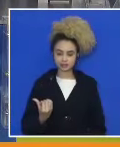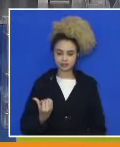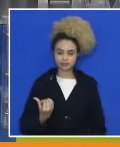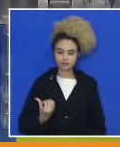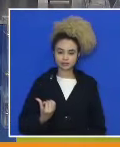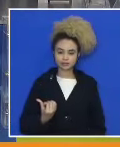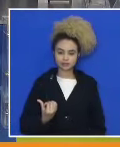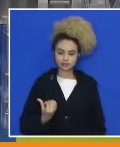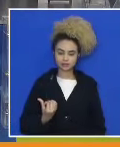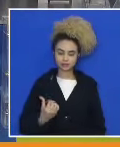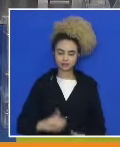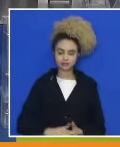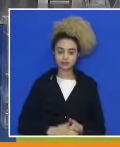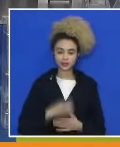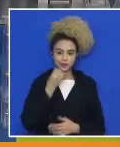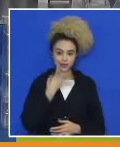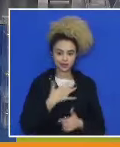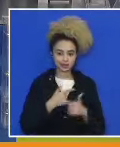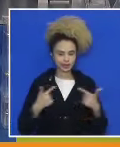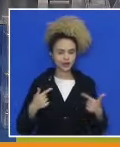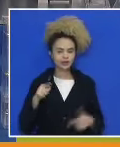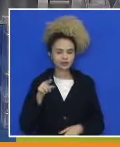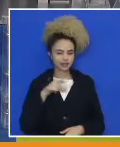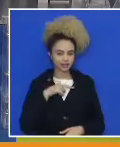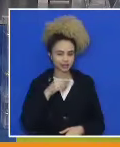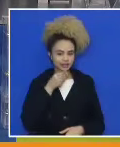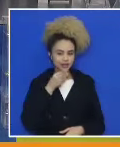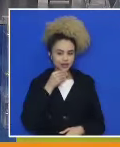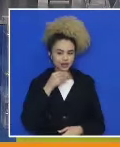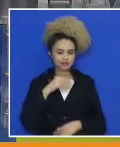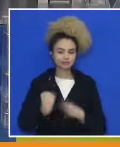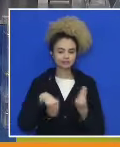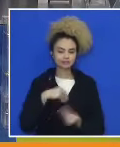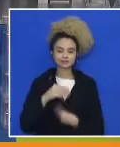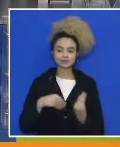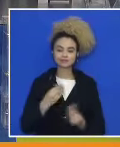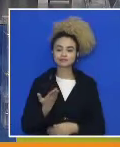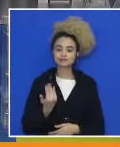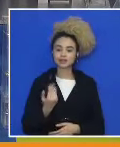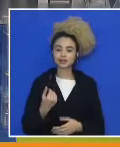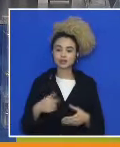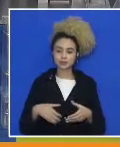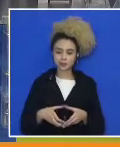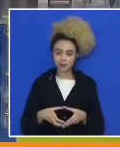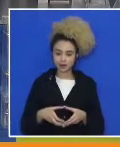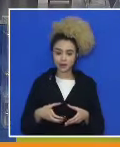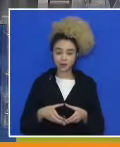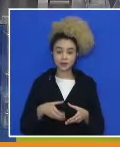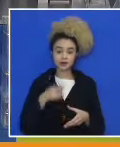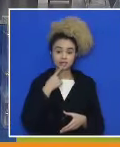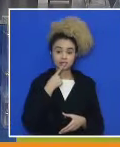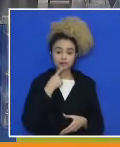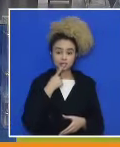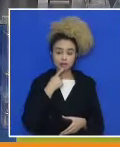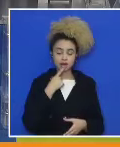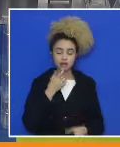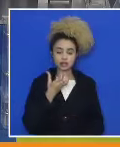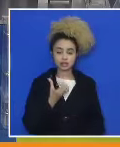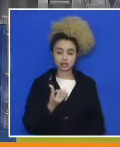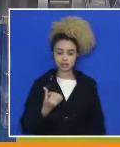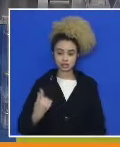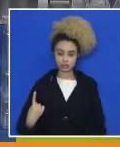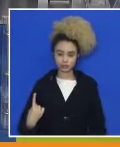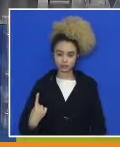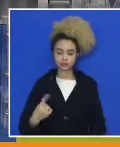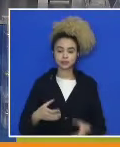Rosa, 46. Boa sorte, você ainda tem chances. O globo segue girando. Mais uma bola chegando. Vermelha,